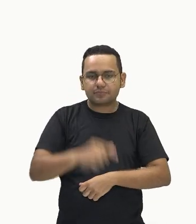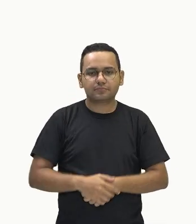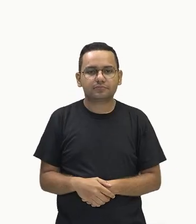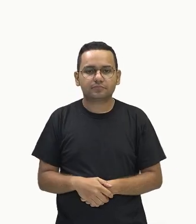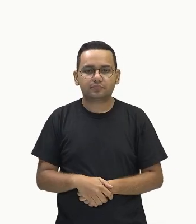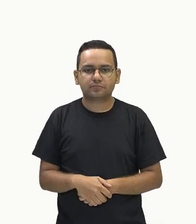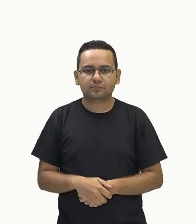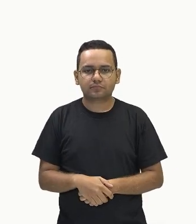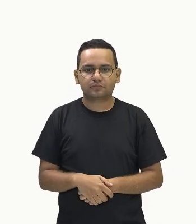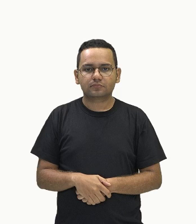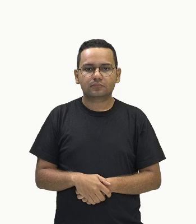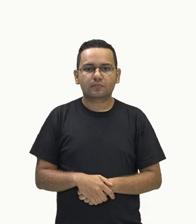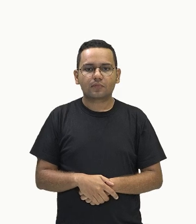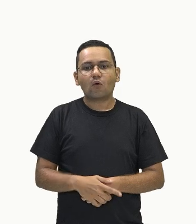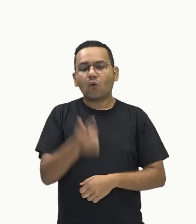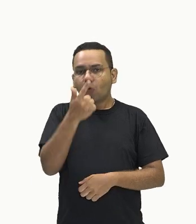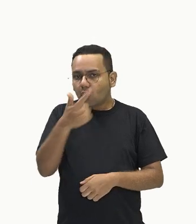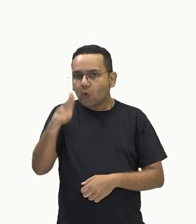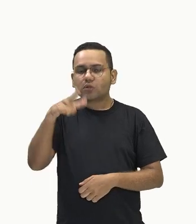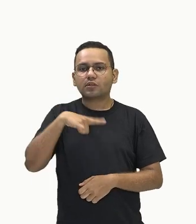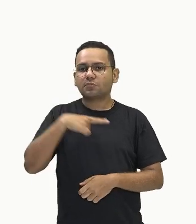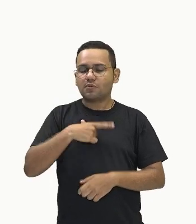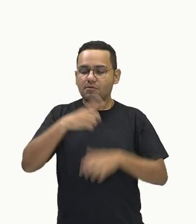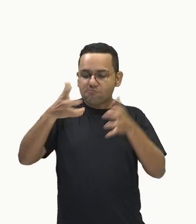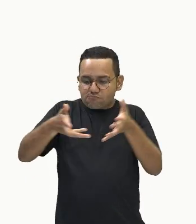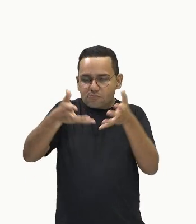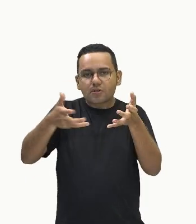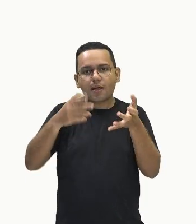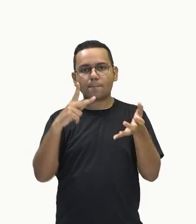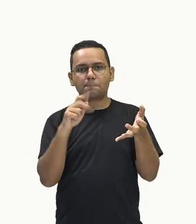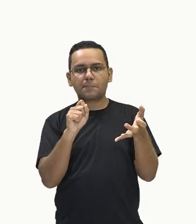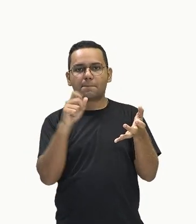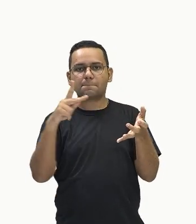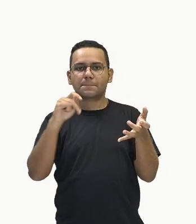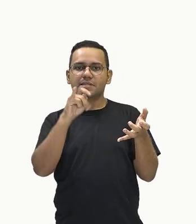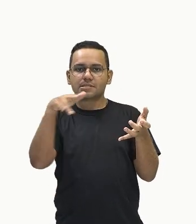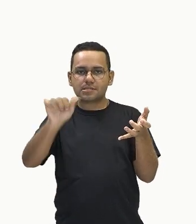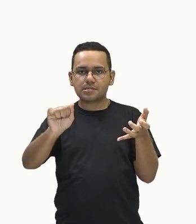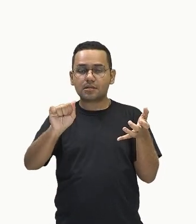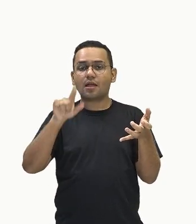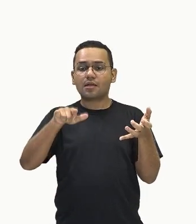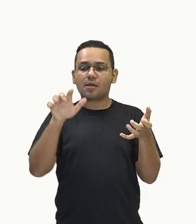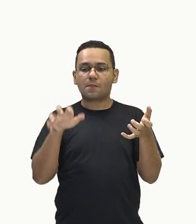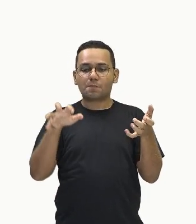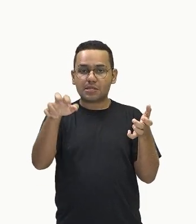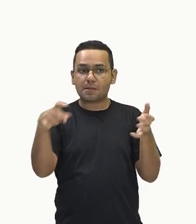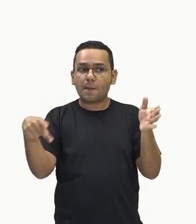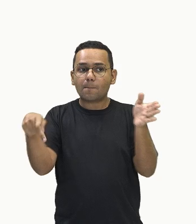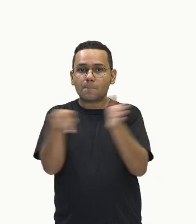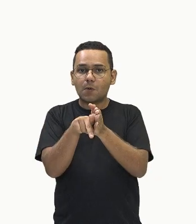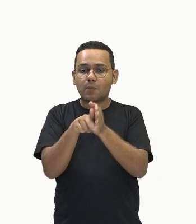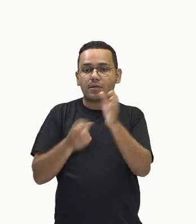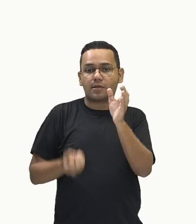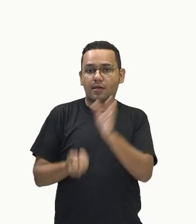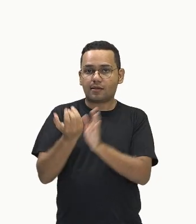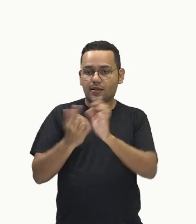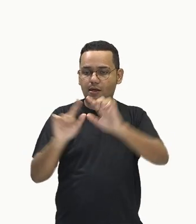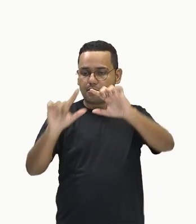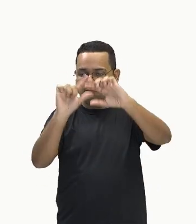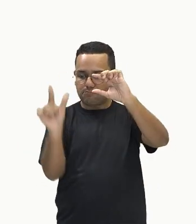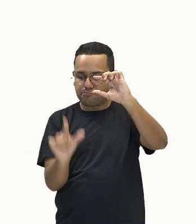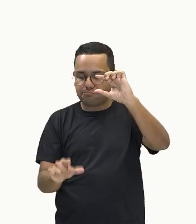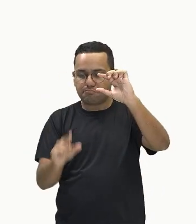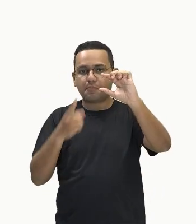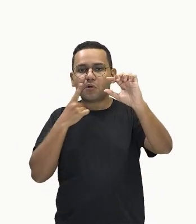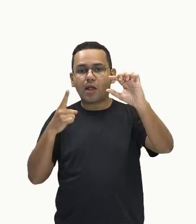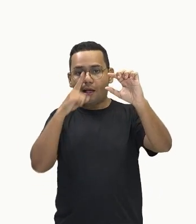vamos ter a ação da pepsina, certo? Que é uma enzima produzida pelo nosso estômago